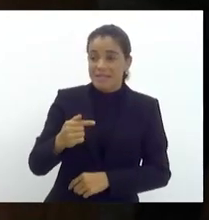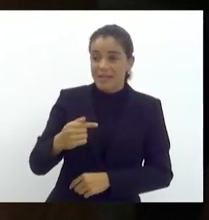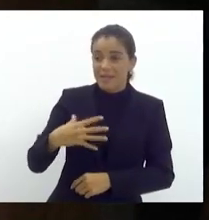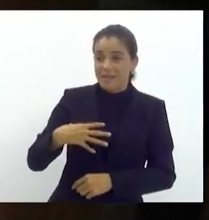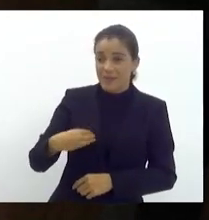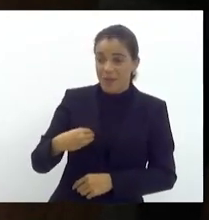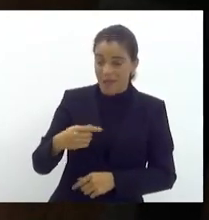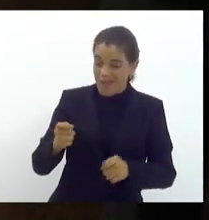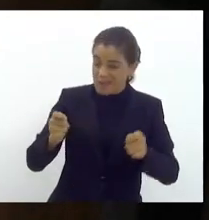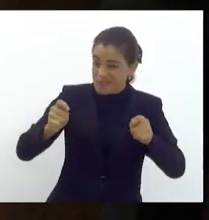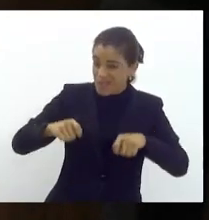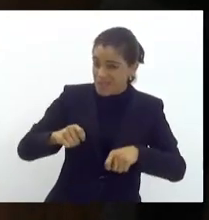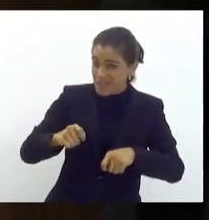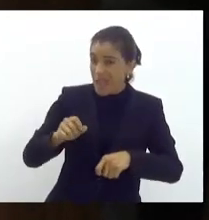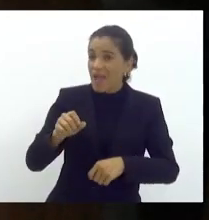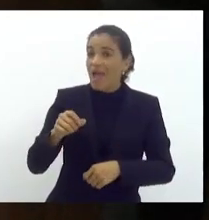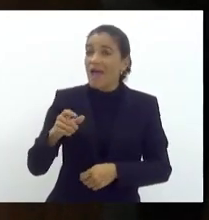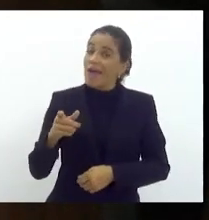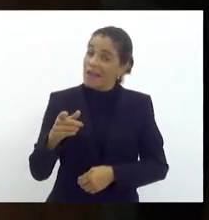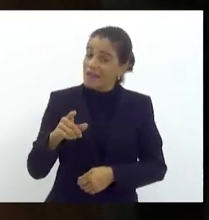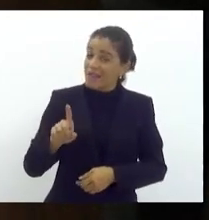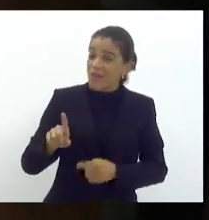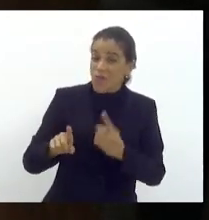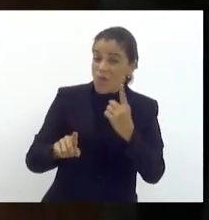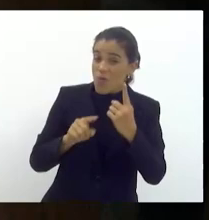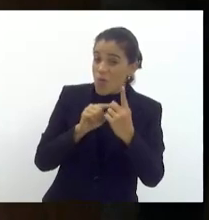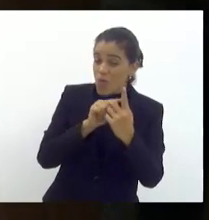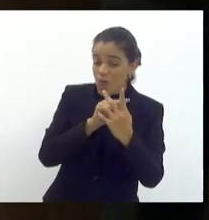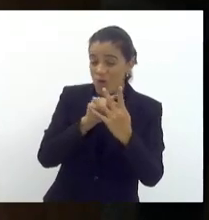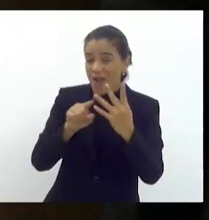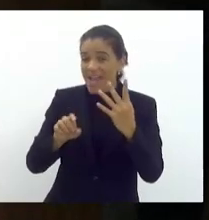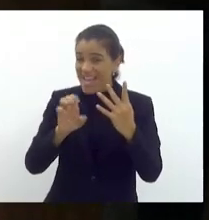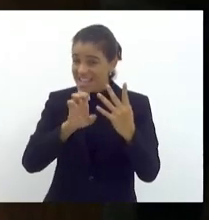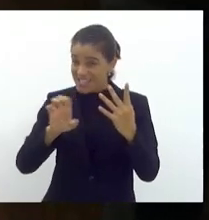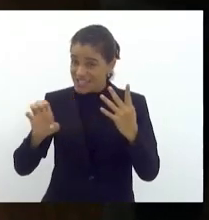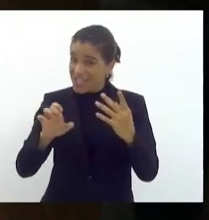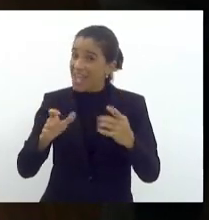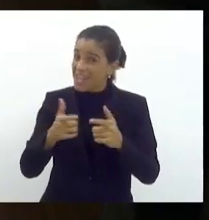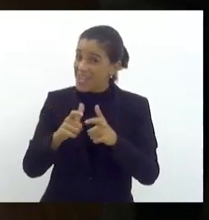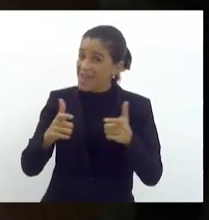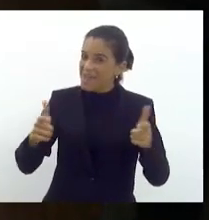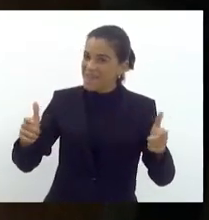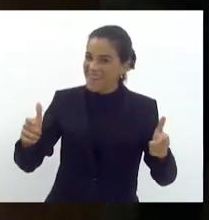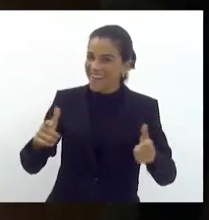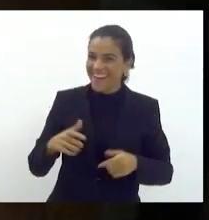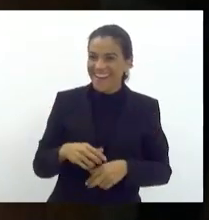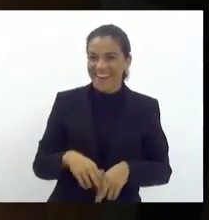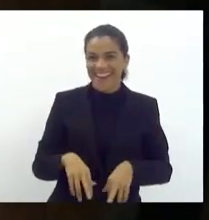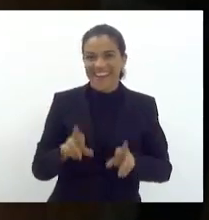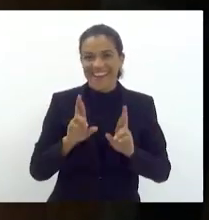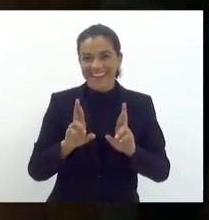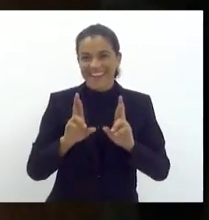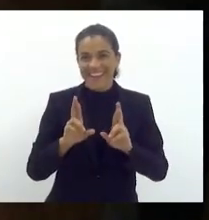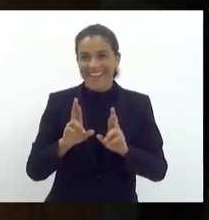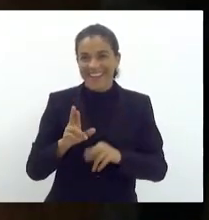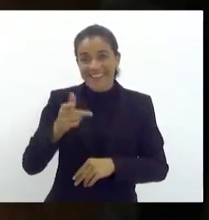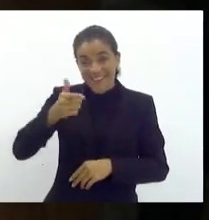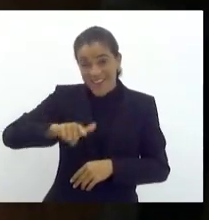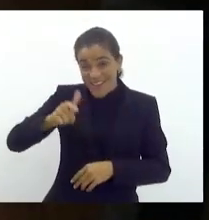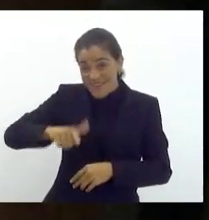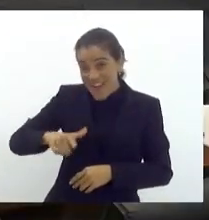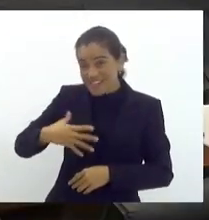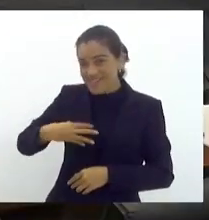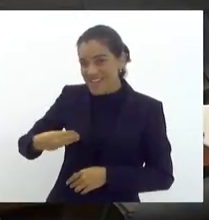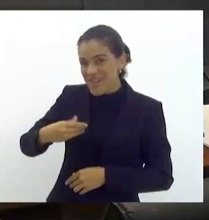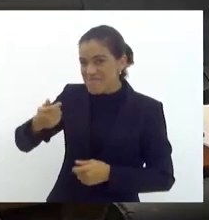a chance oito a chance de um deles ou dela ser esquerda está crescendo pode acontecer quanto mais mais